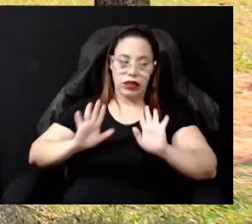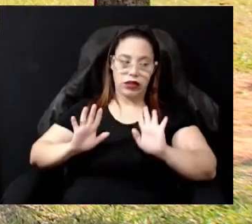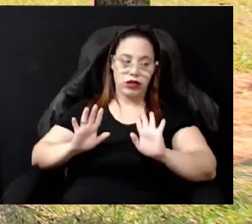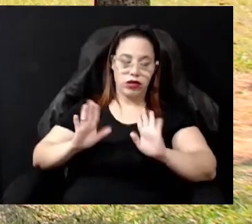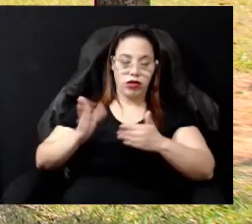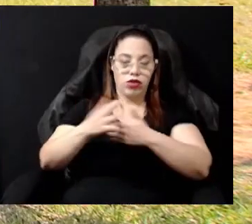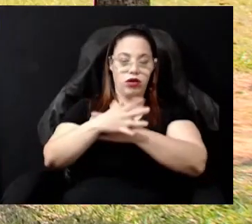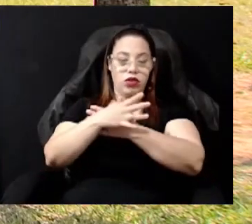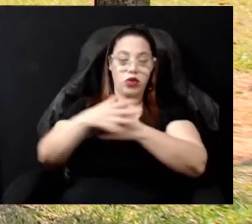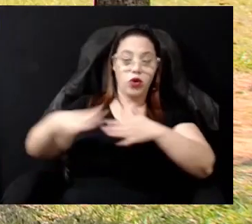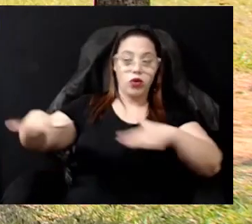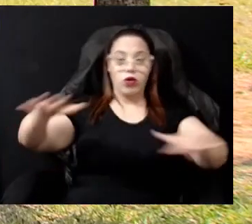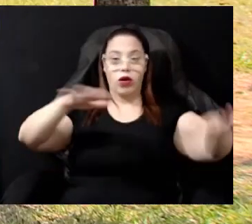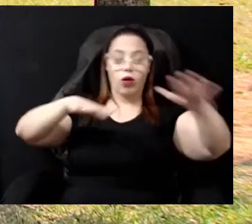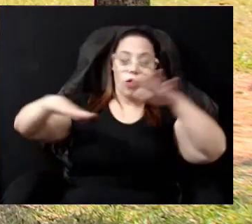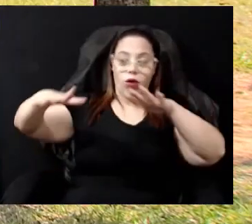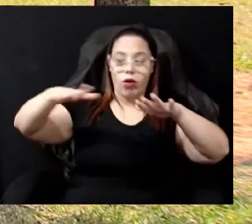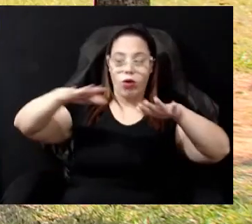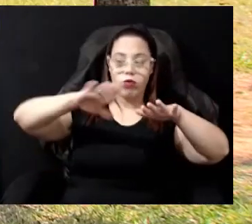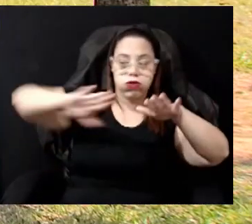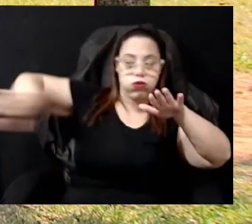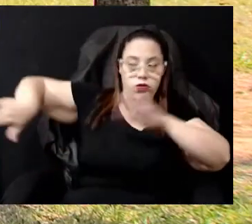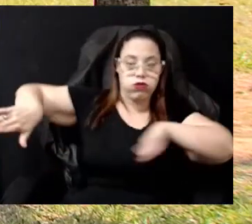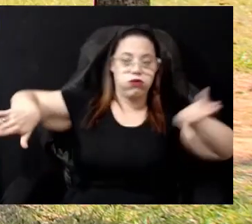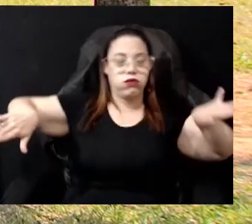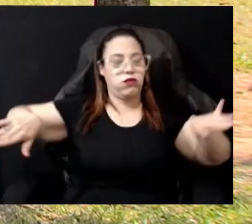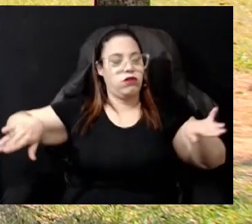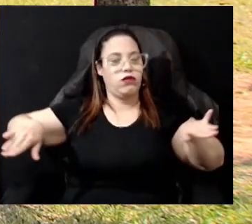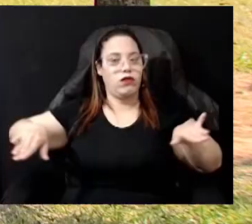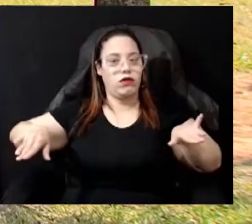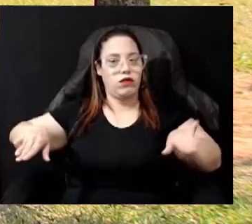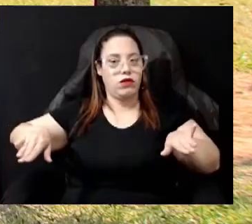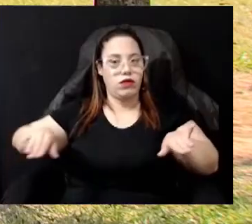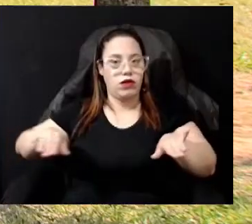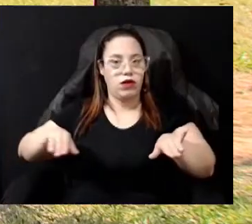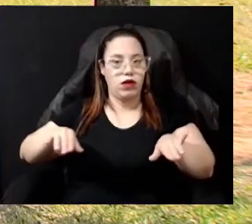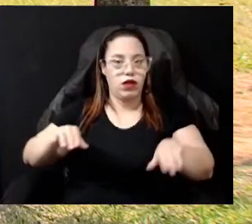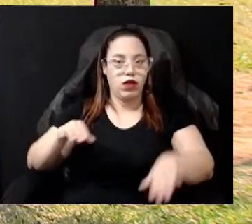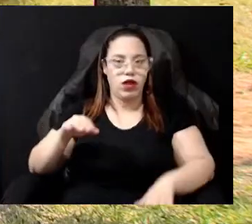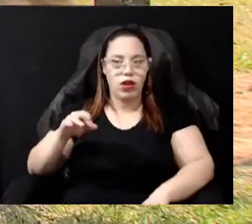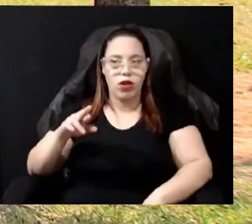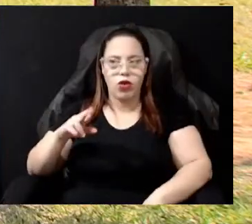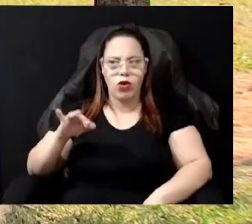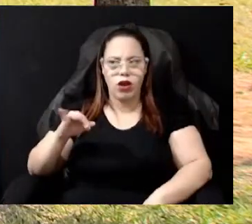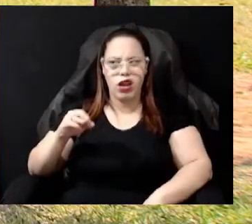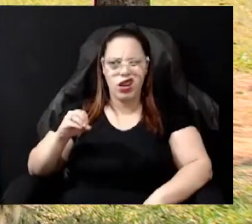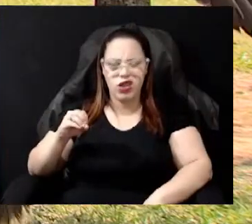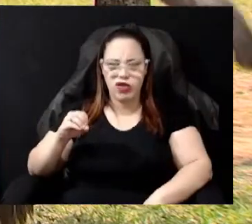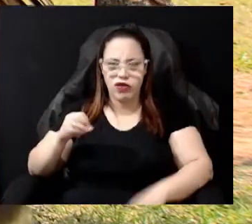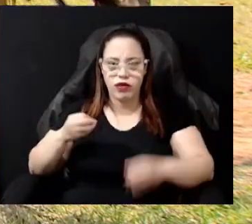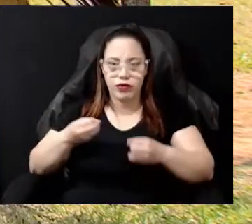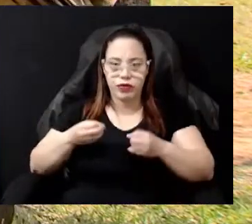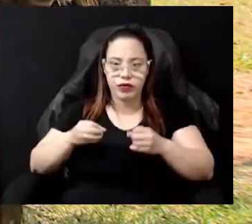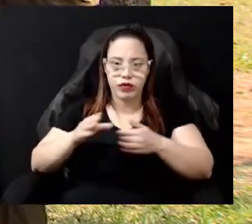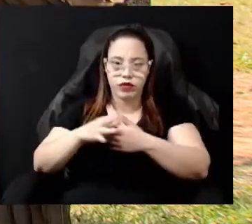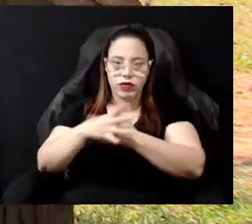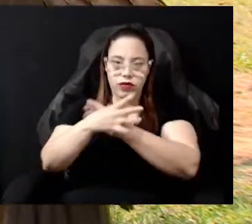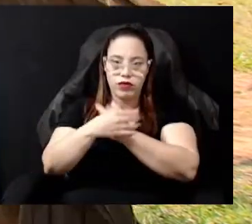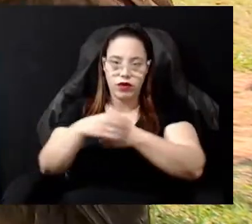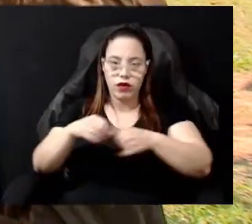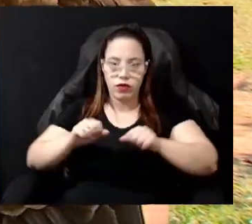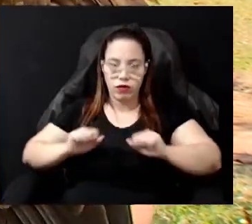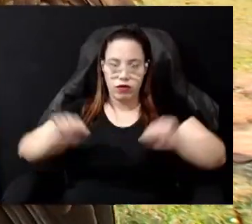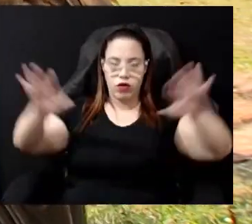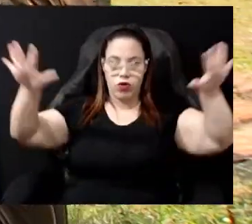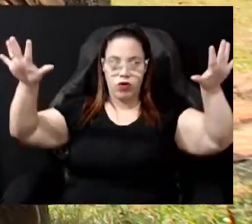afugentadas indiretamente. E nisso consiste os treinos de voo livre, que é a soltura da ave, sem todos os equipamentos que a gente tem aqui, e